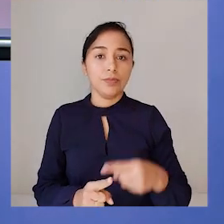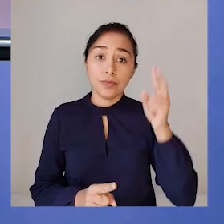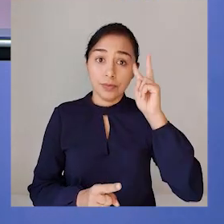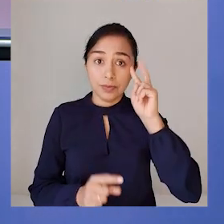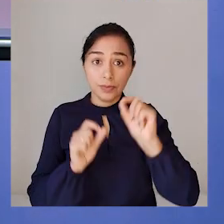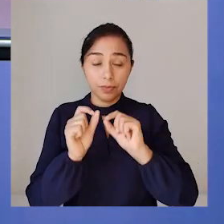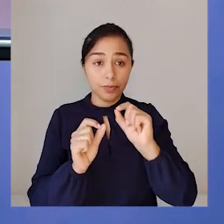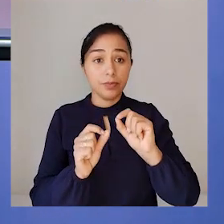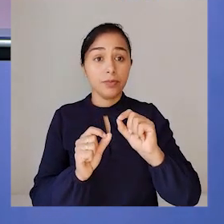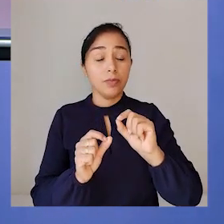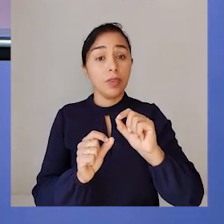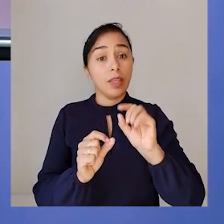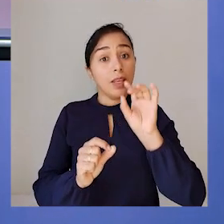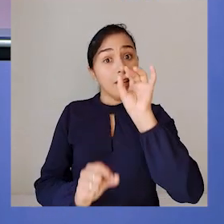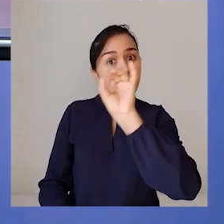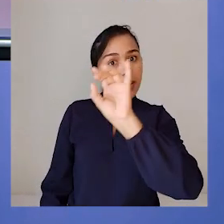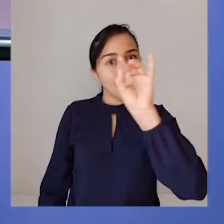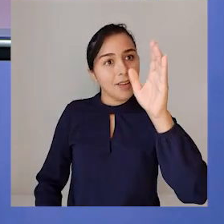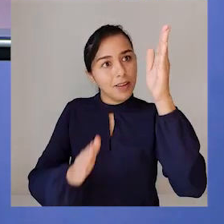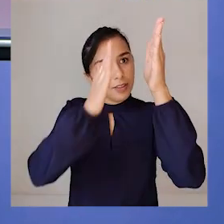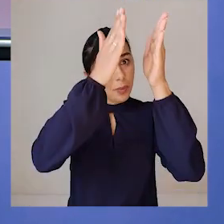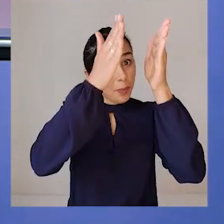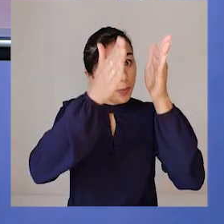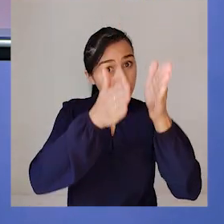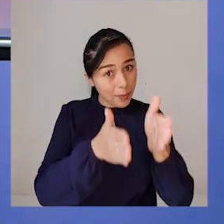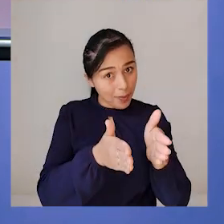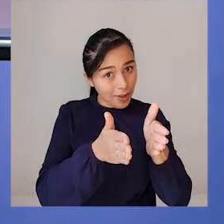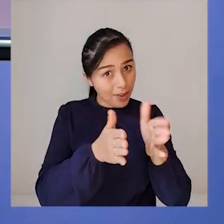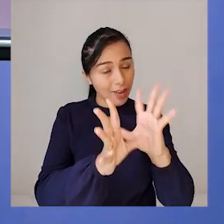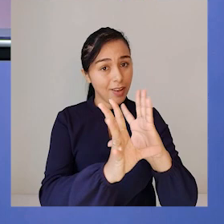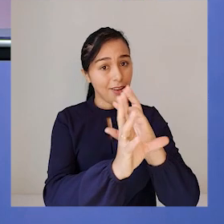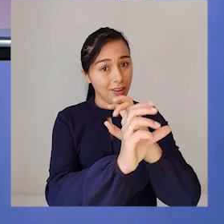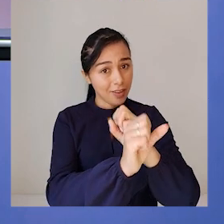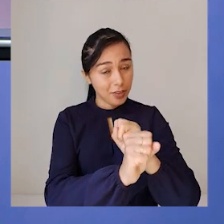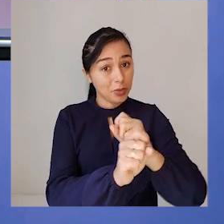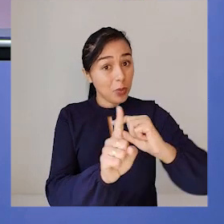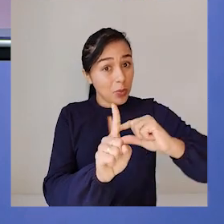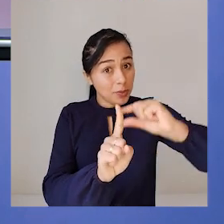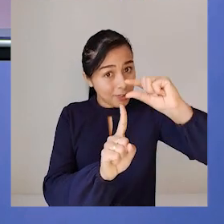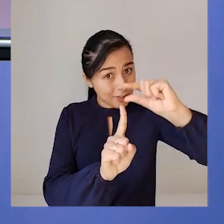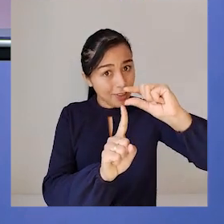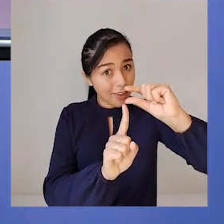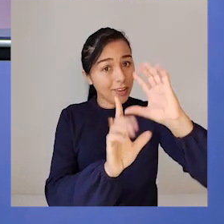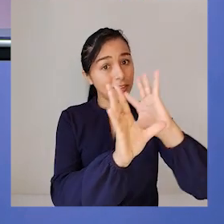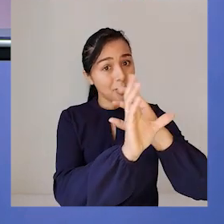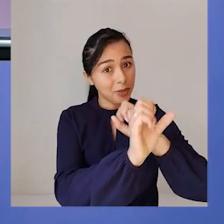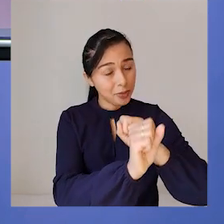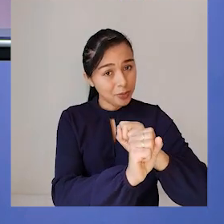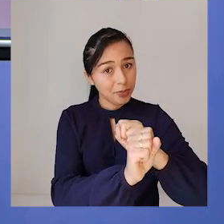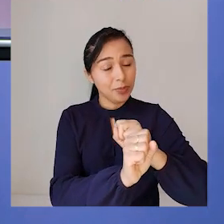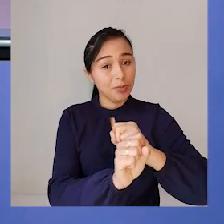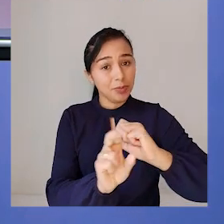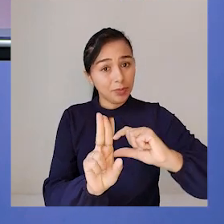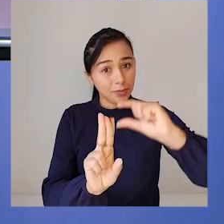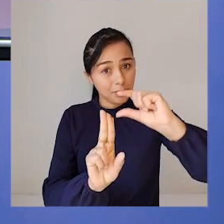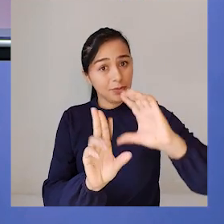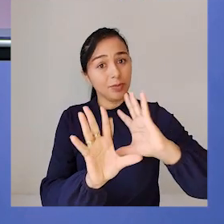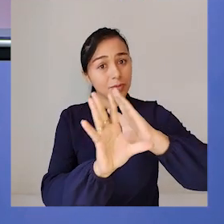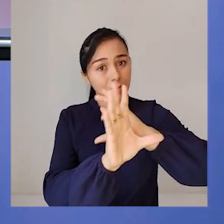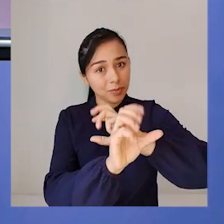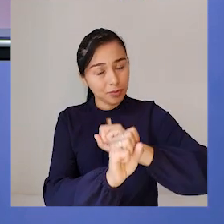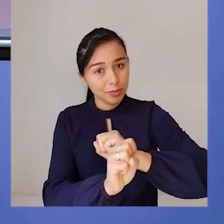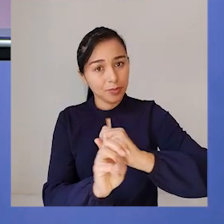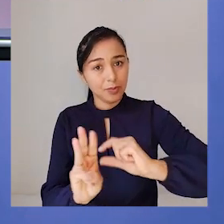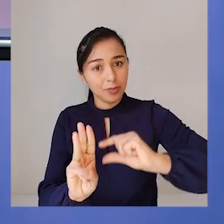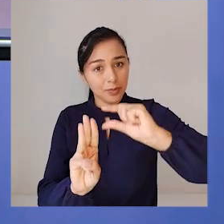que é um número somado com o seu par, unidade, dezena, centena e assim por diante. Nós temos